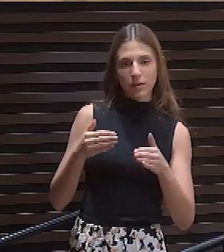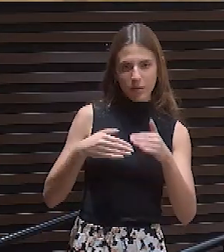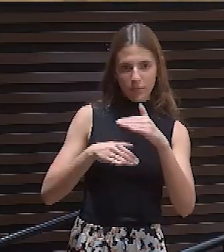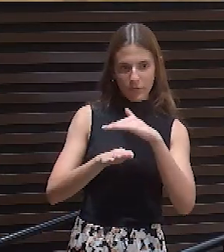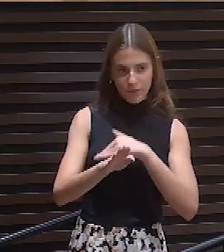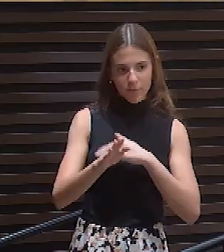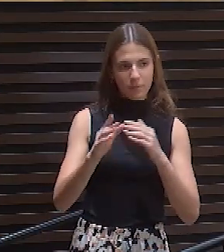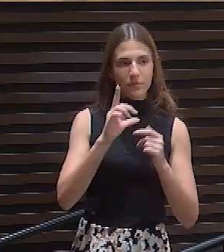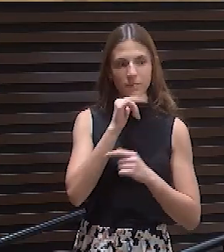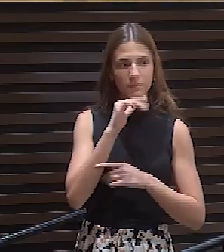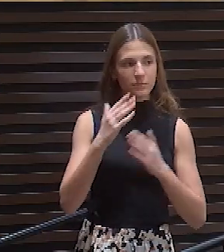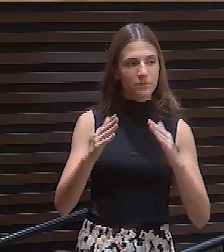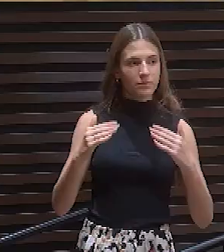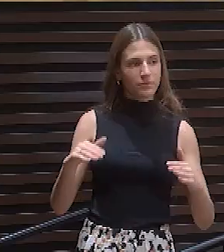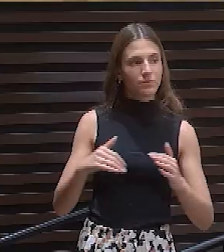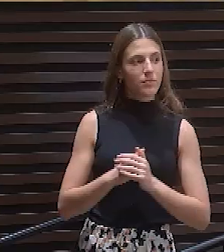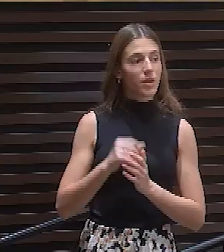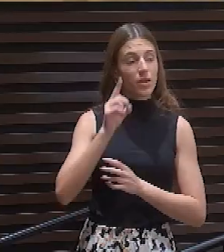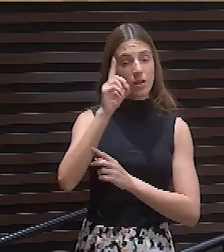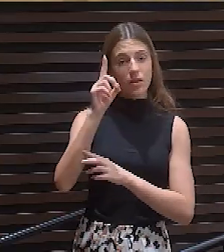Chega lá, Deus disse,